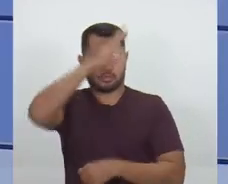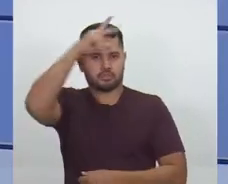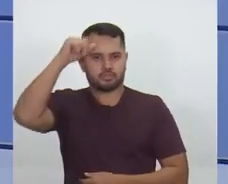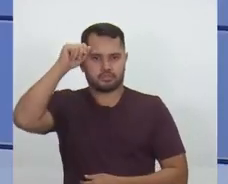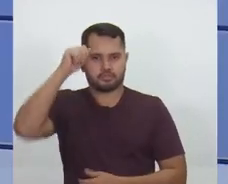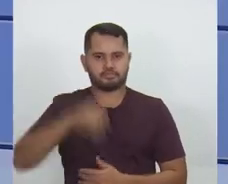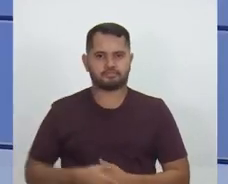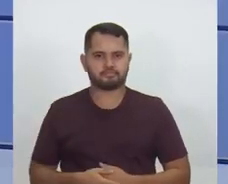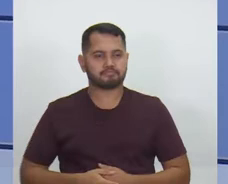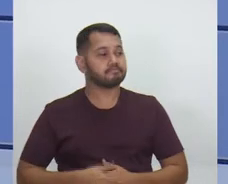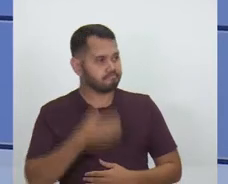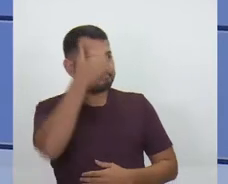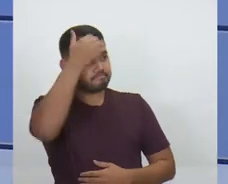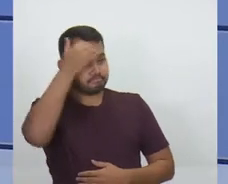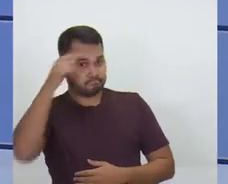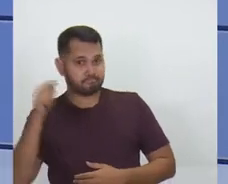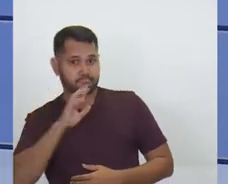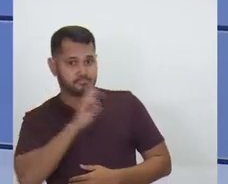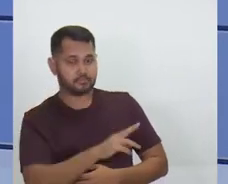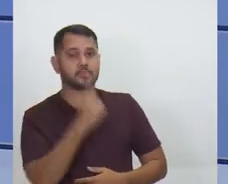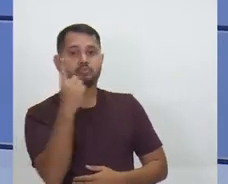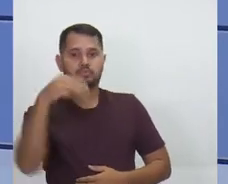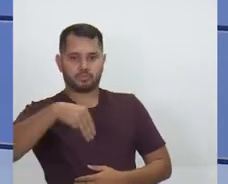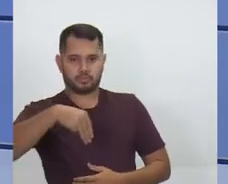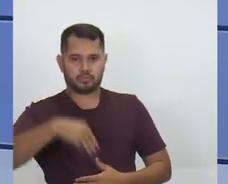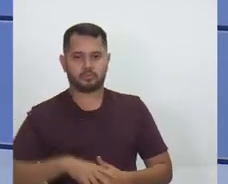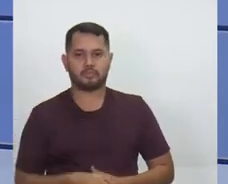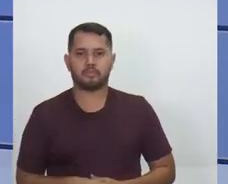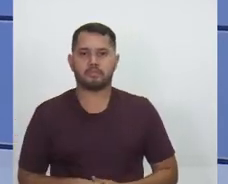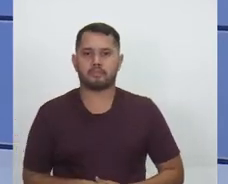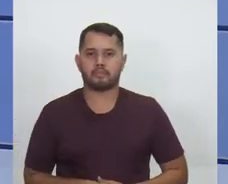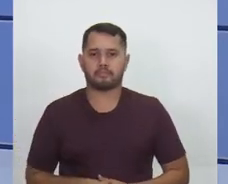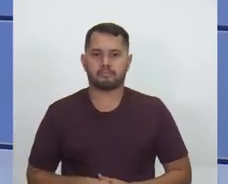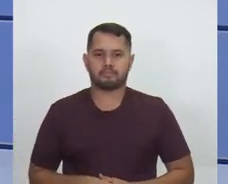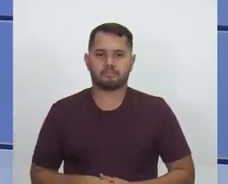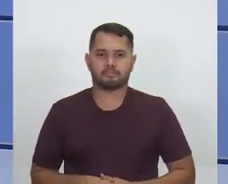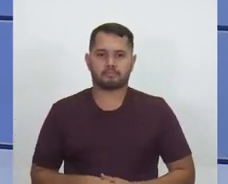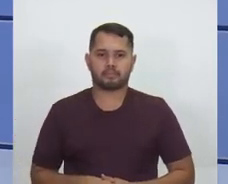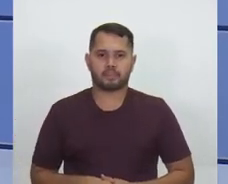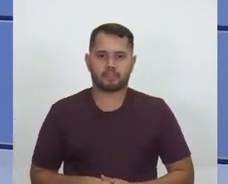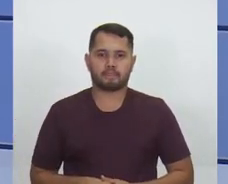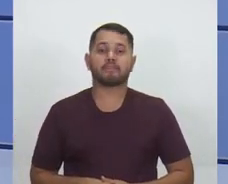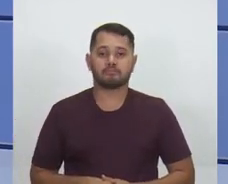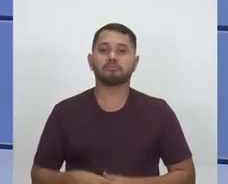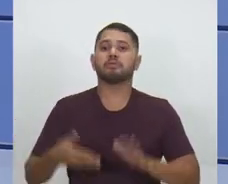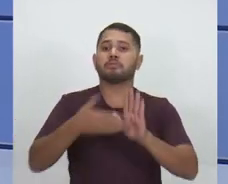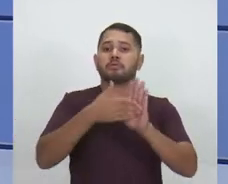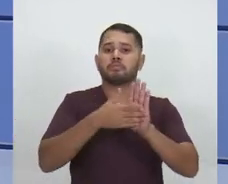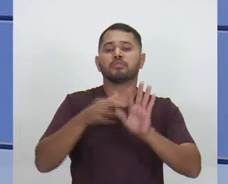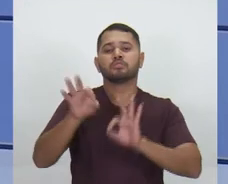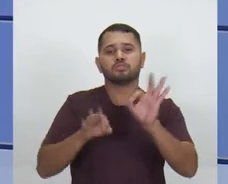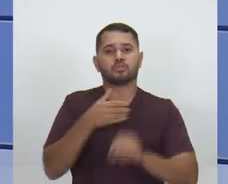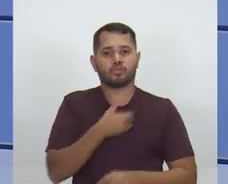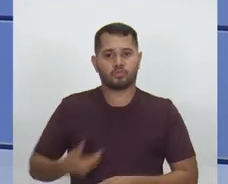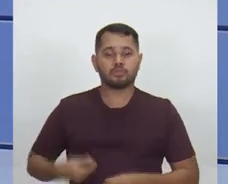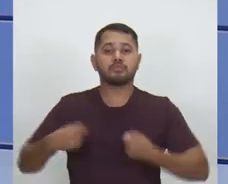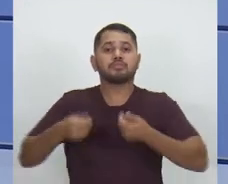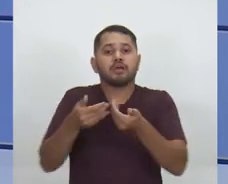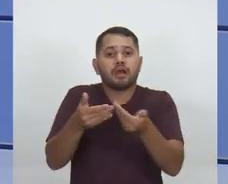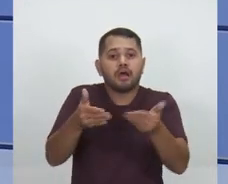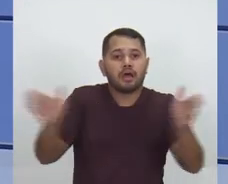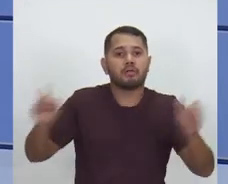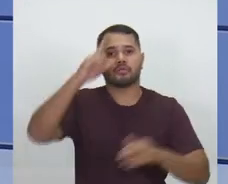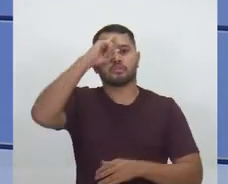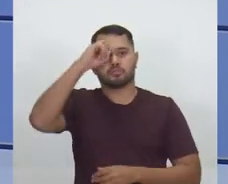candidato berg agora tem um minuto para sua réplica o nosso programa de governo nós temos colocado que nós temos que ampliar os